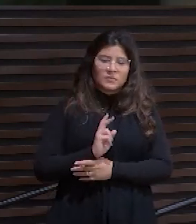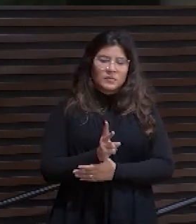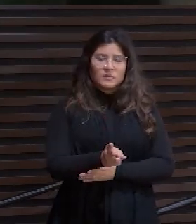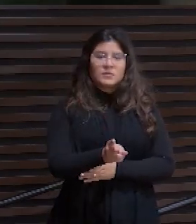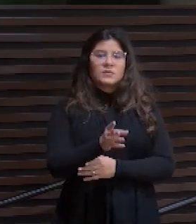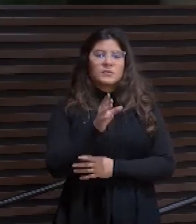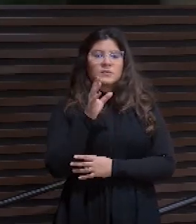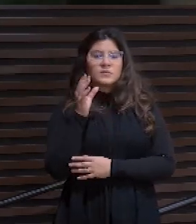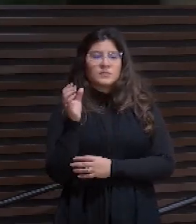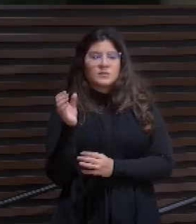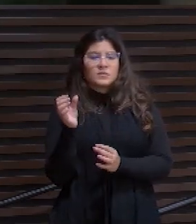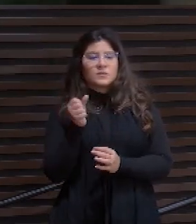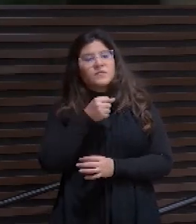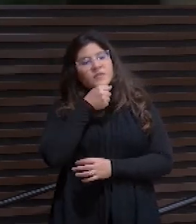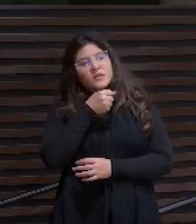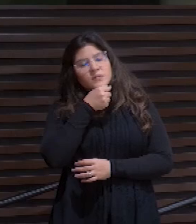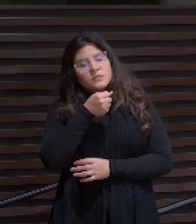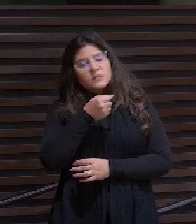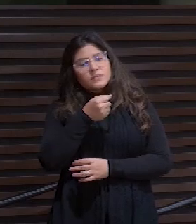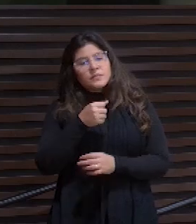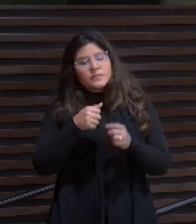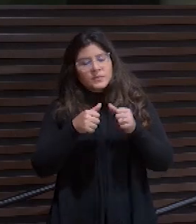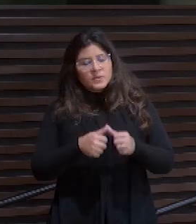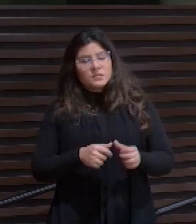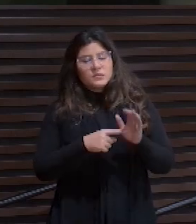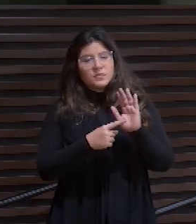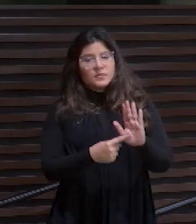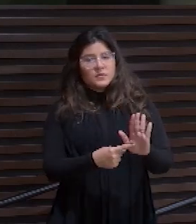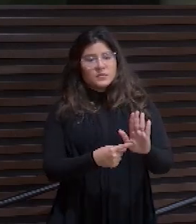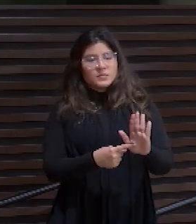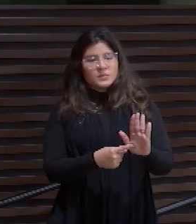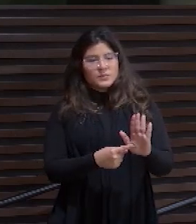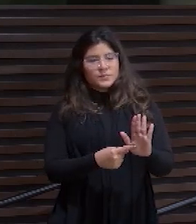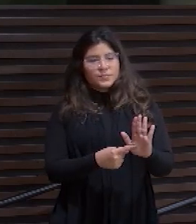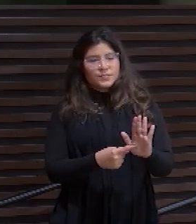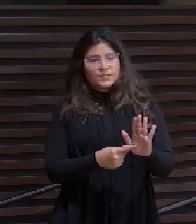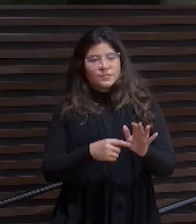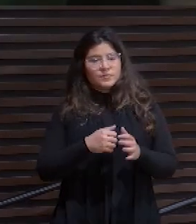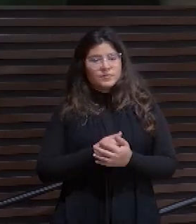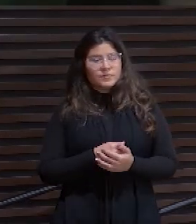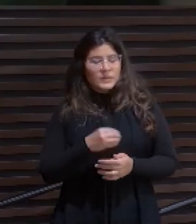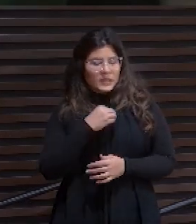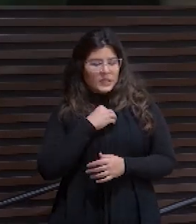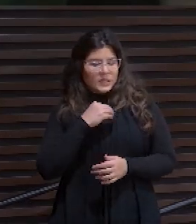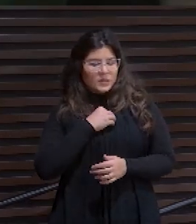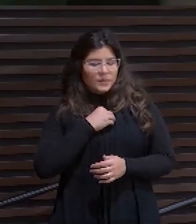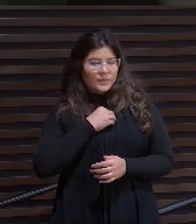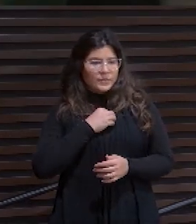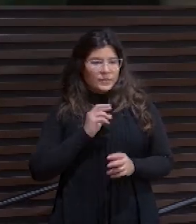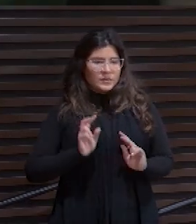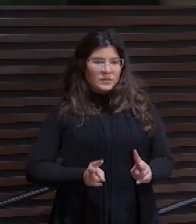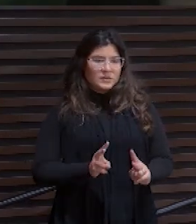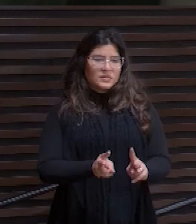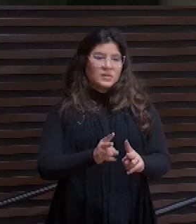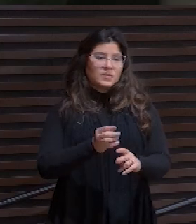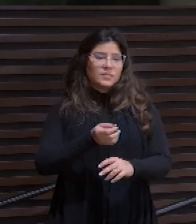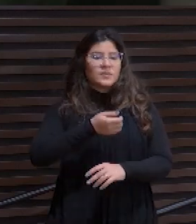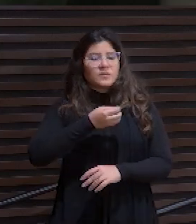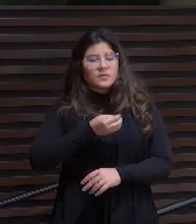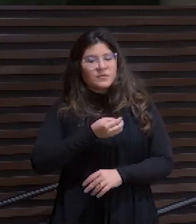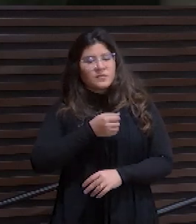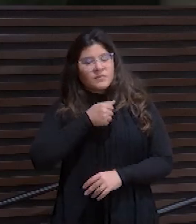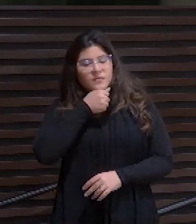Esse que é o ensino de Jesus aqui. Isso que ele está mostrando. A tendência natural do ser humano caído, do pecador, é continuar no vinho velho dizendo, o vinho